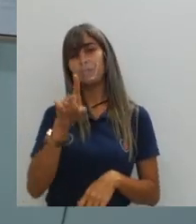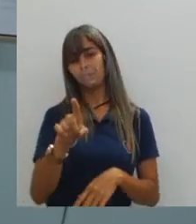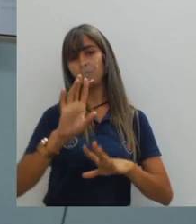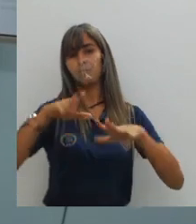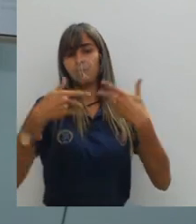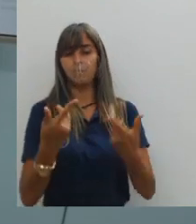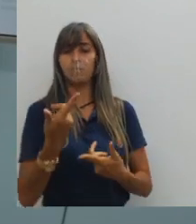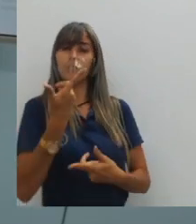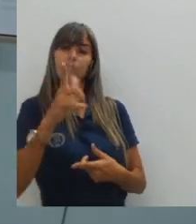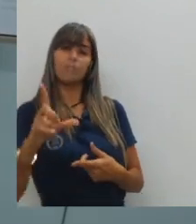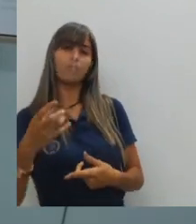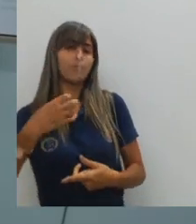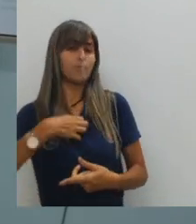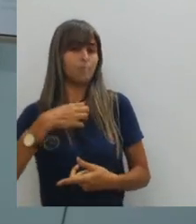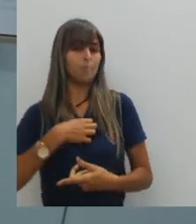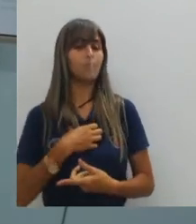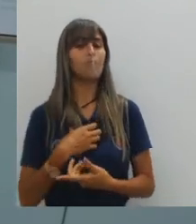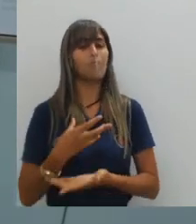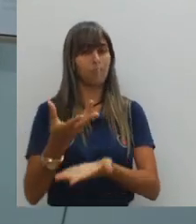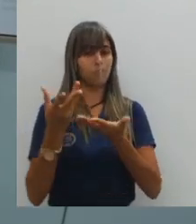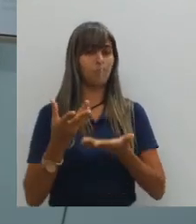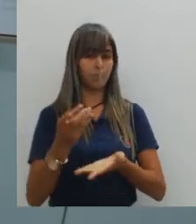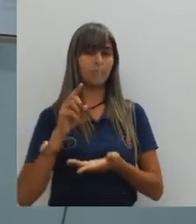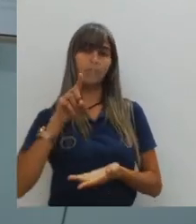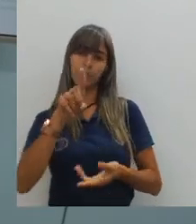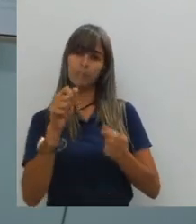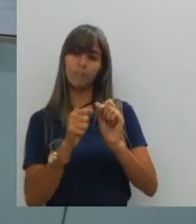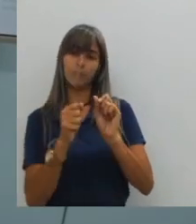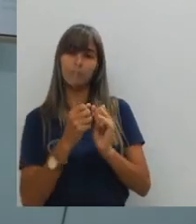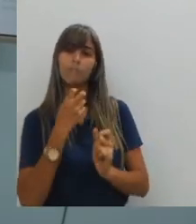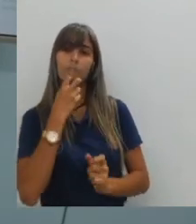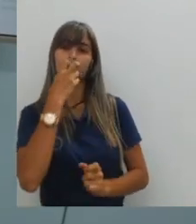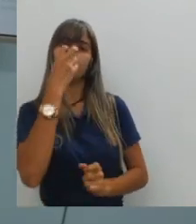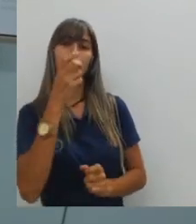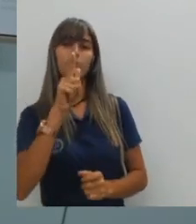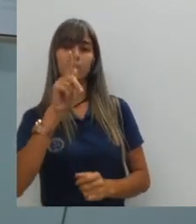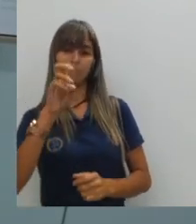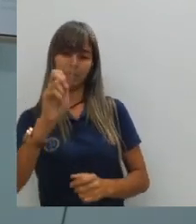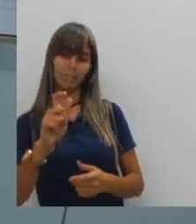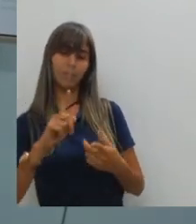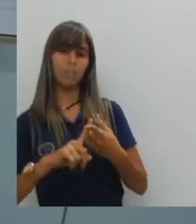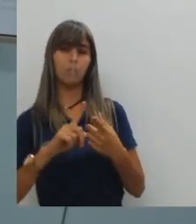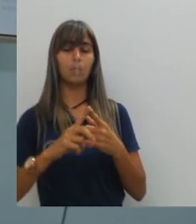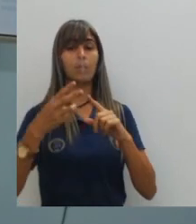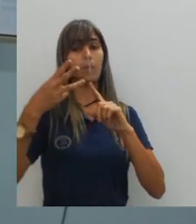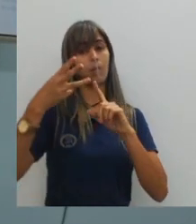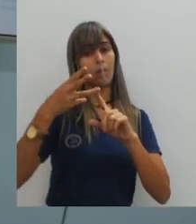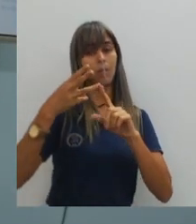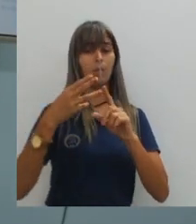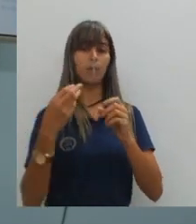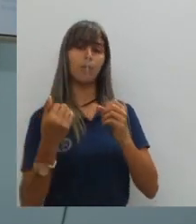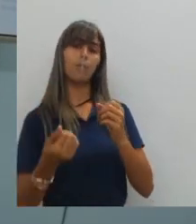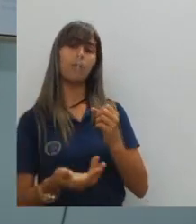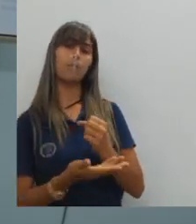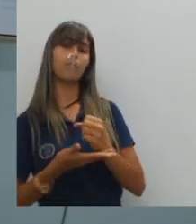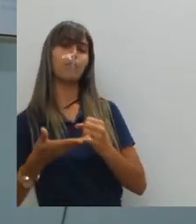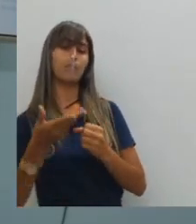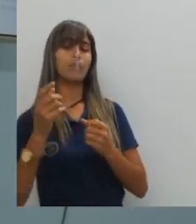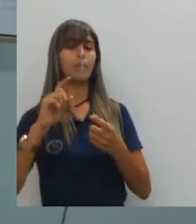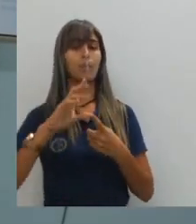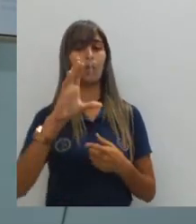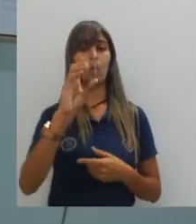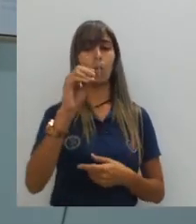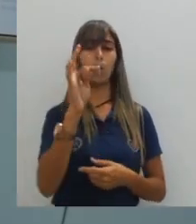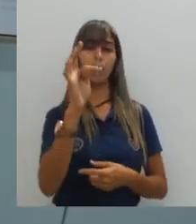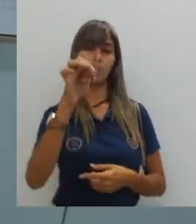pessoas elas se motivam, elas motivam você também. Faz com que você também grite gol. Tá certo? E o terceiro princípio é o da coercitividade.